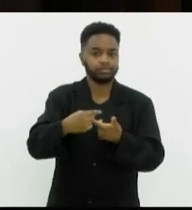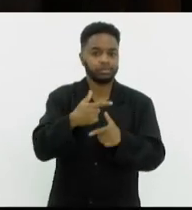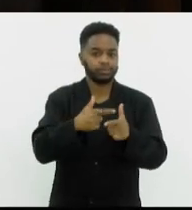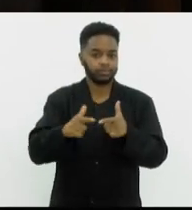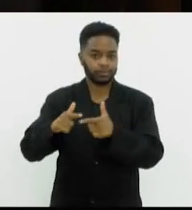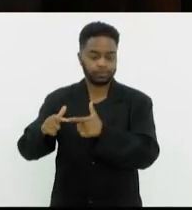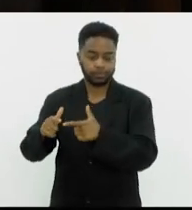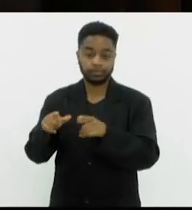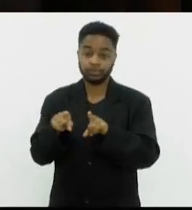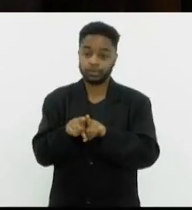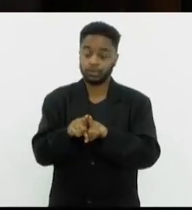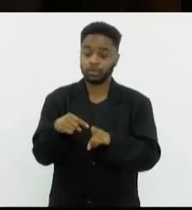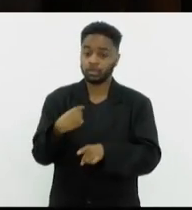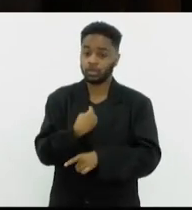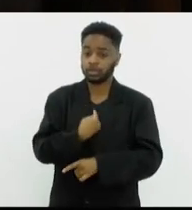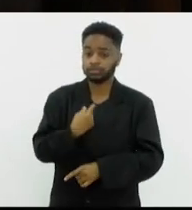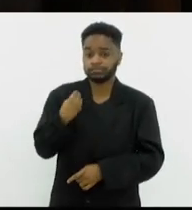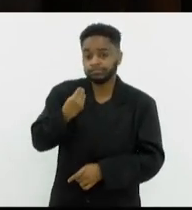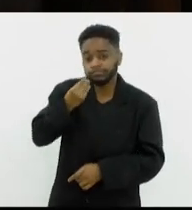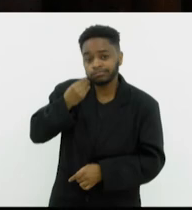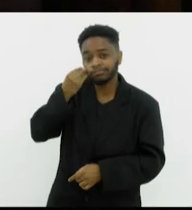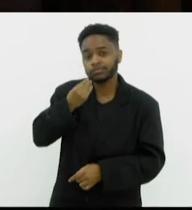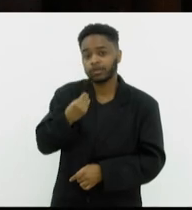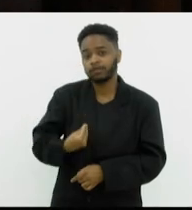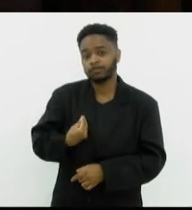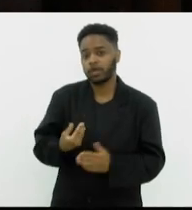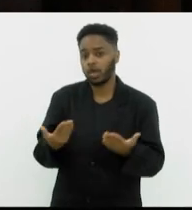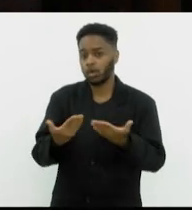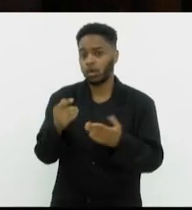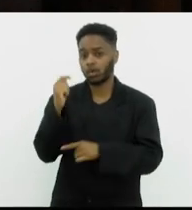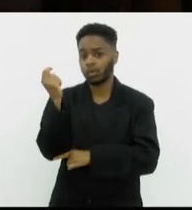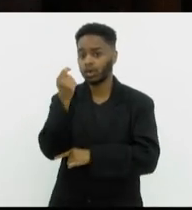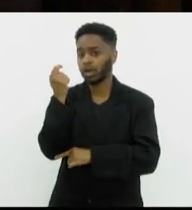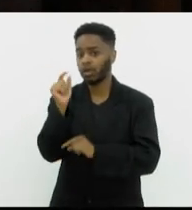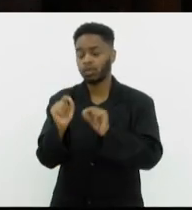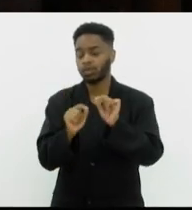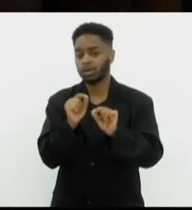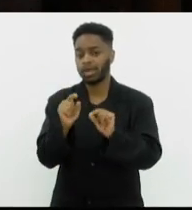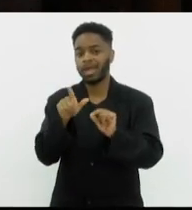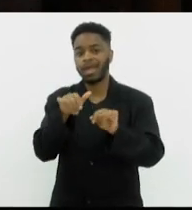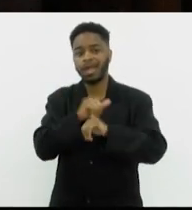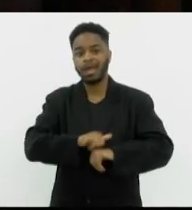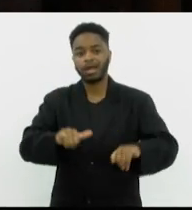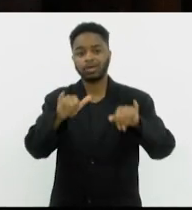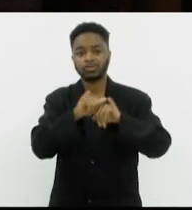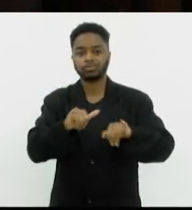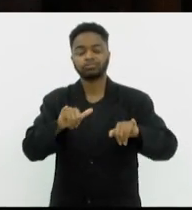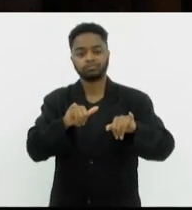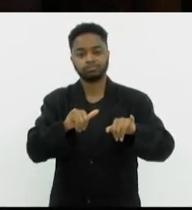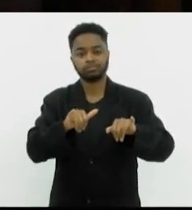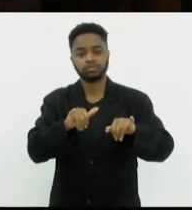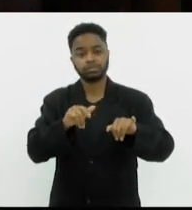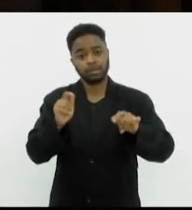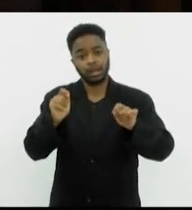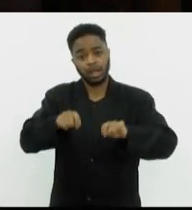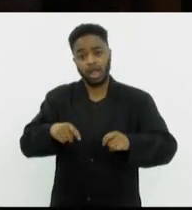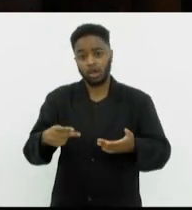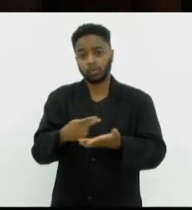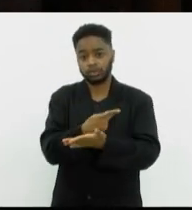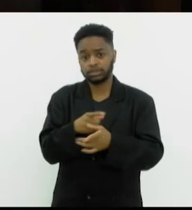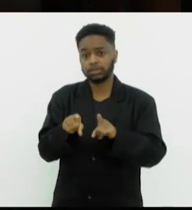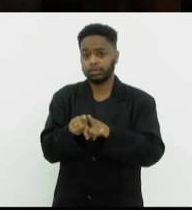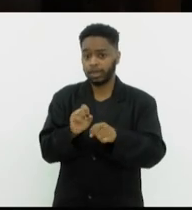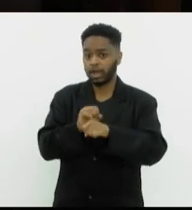E o que nós estamos vivenciando hoje no Rio Grande do Sul é um anúncio do que nós podemos viver em Cachoeiras de